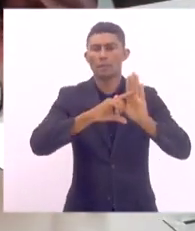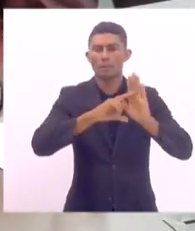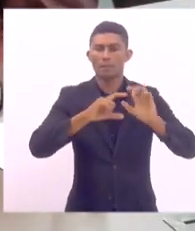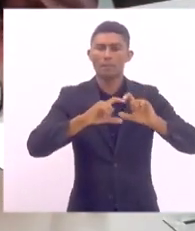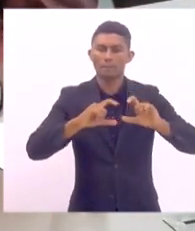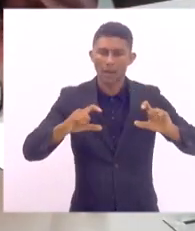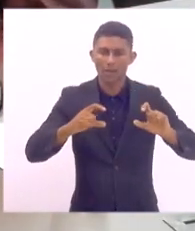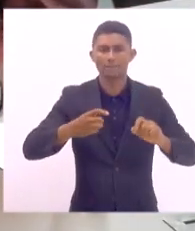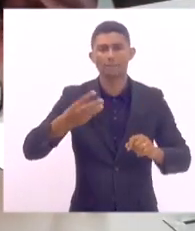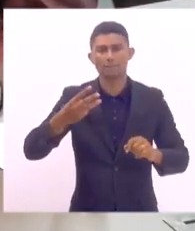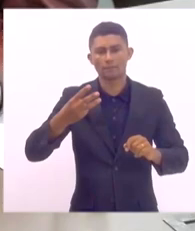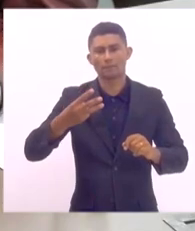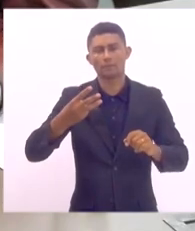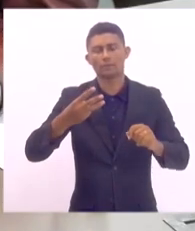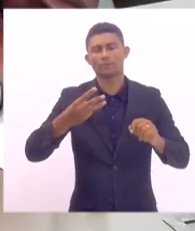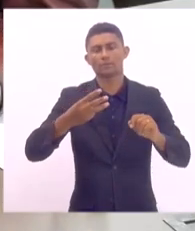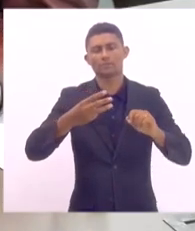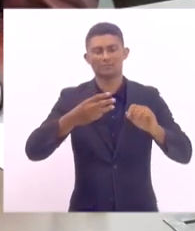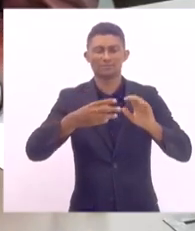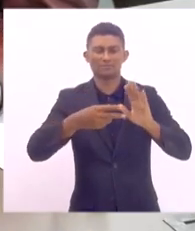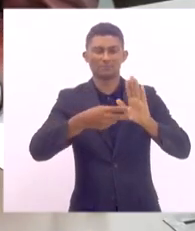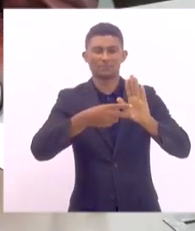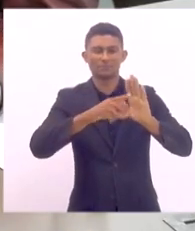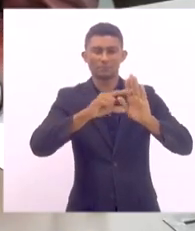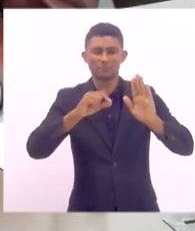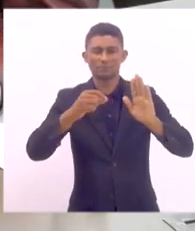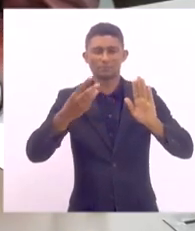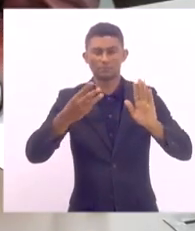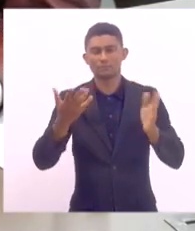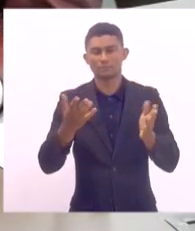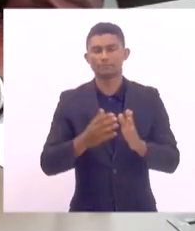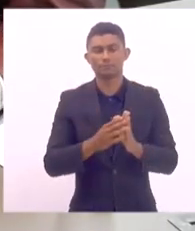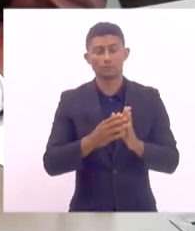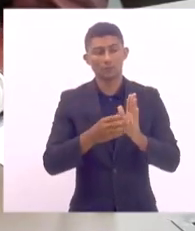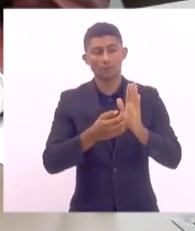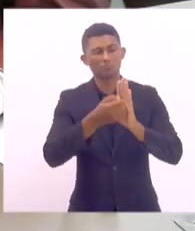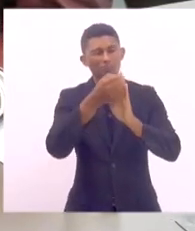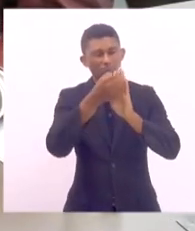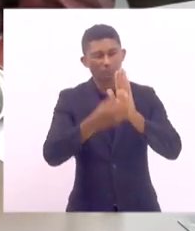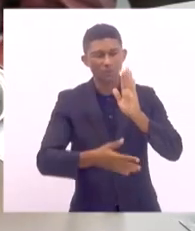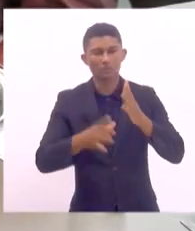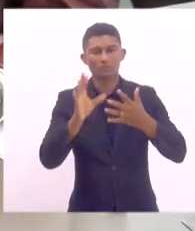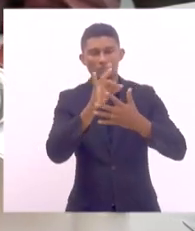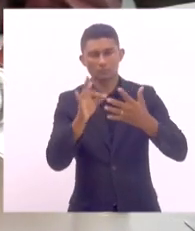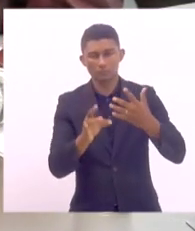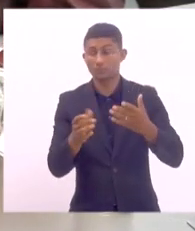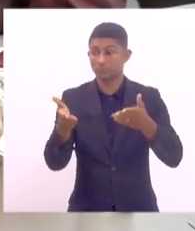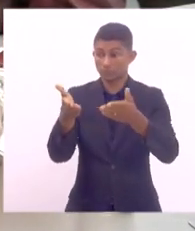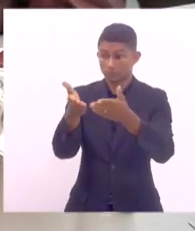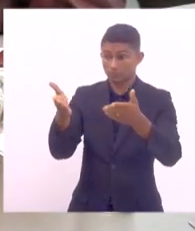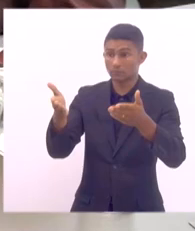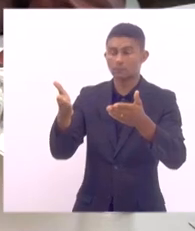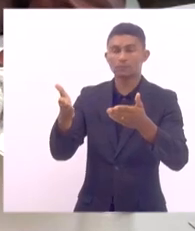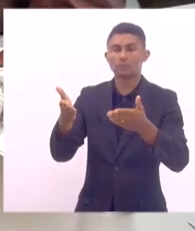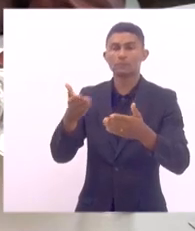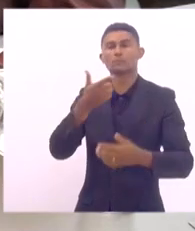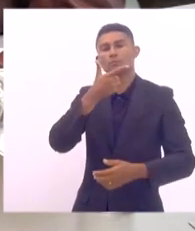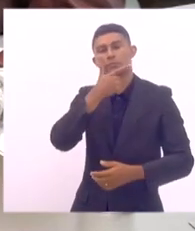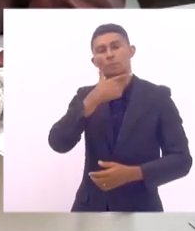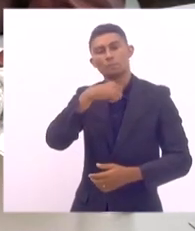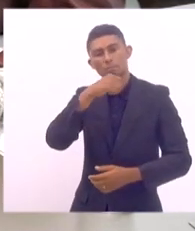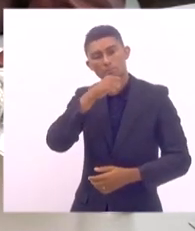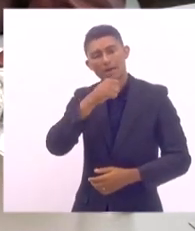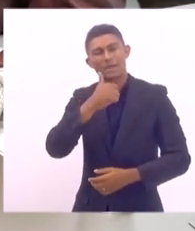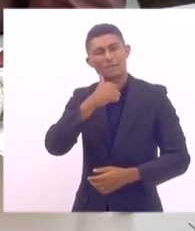artigo 3º, dizendo o quê? Que esses órfãos, para terem